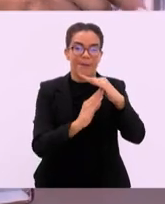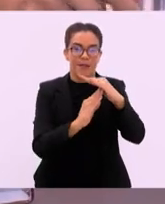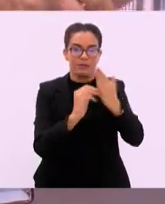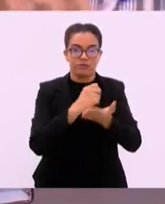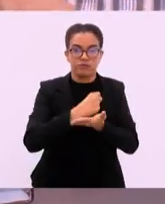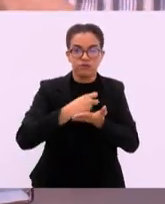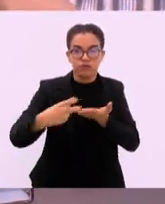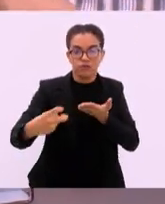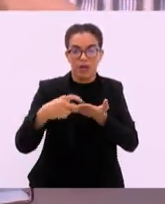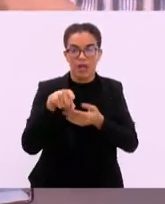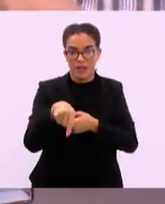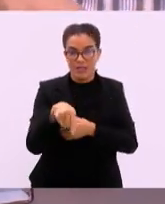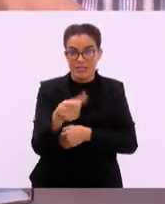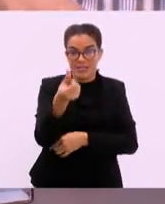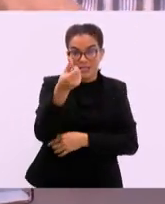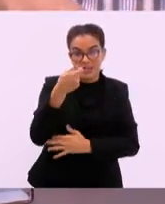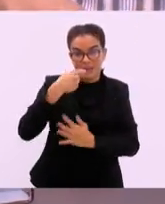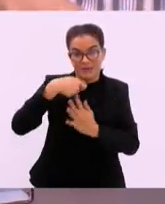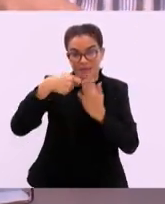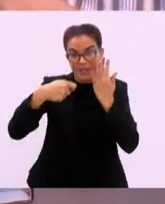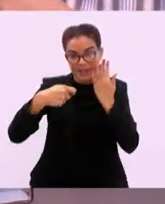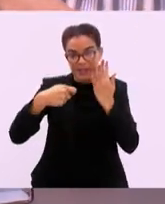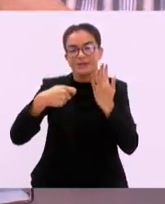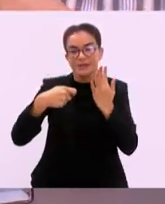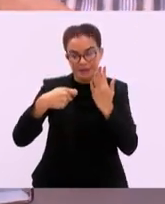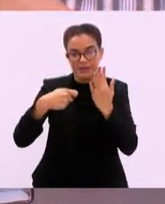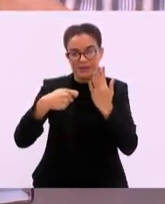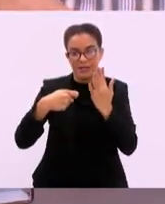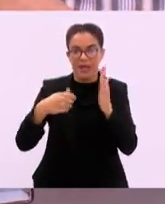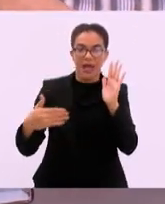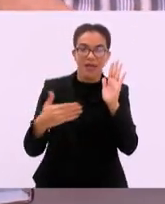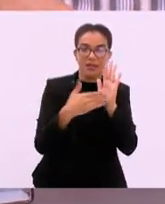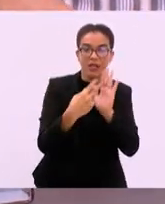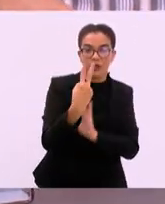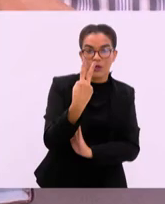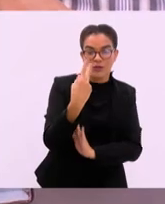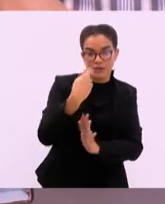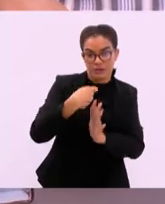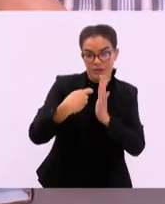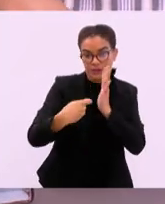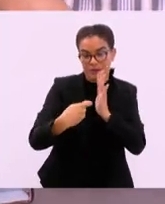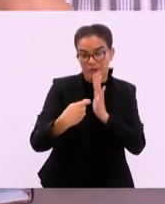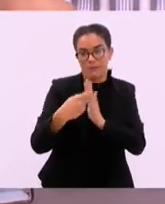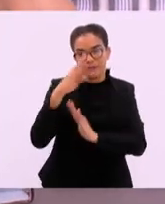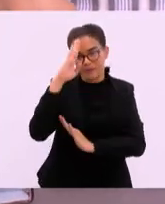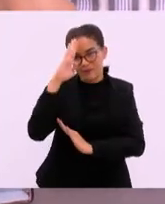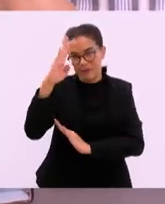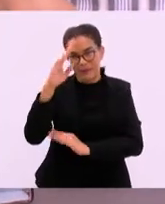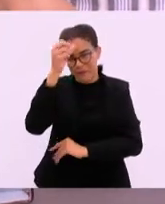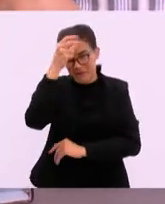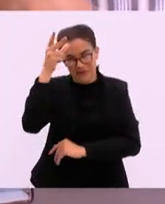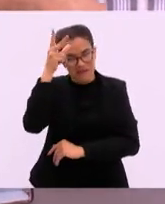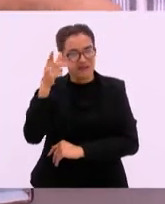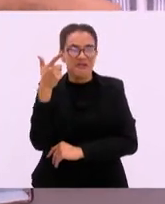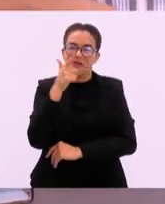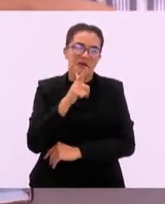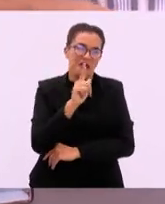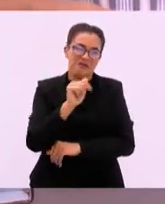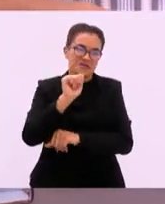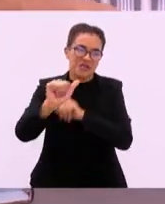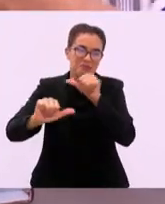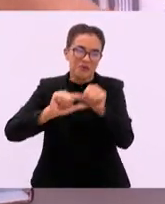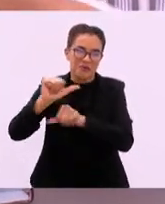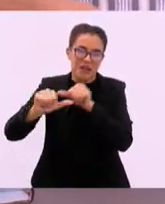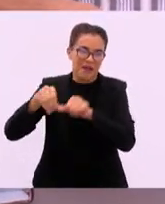de 6 meses, que já era uma coisa discutível, para 2. Os órgãos ambientais, sobretudo da prefeitura, não vão conseguir. Então, eu imagino que